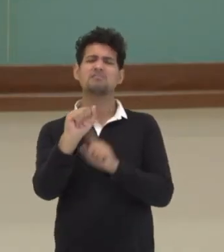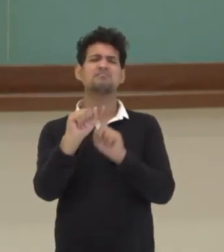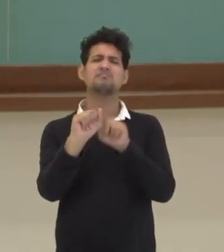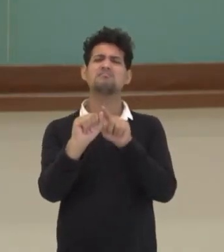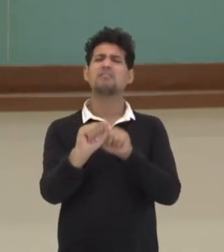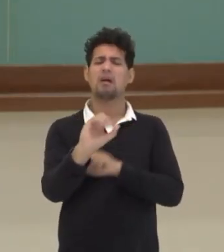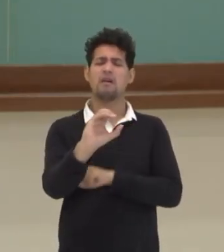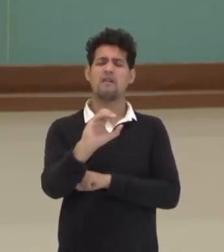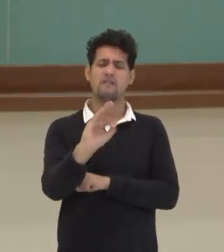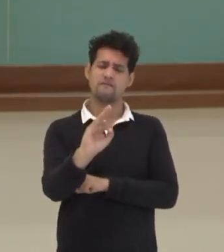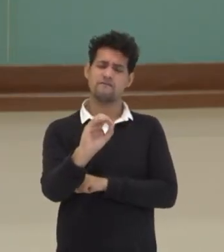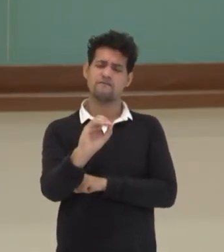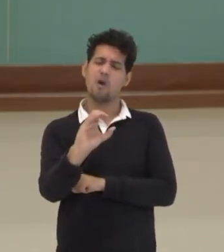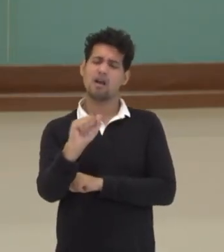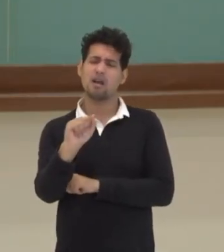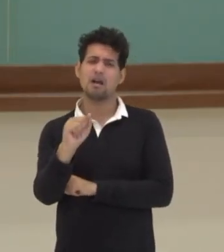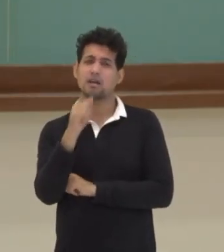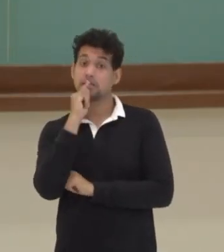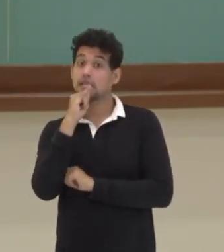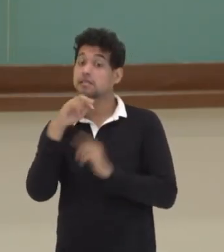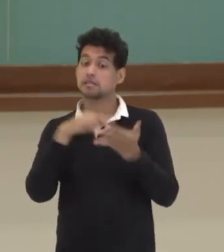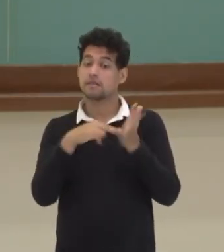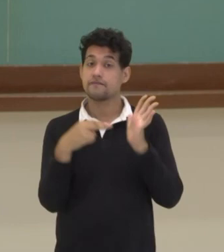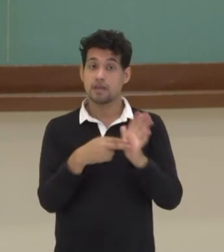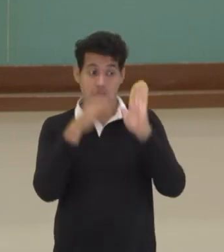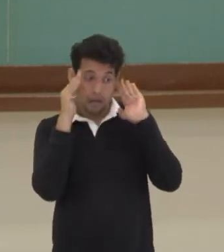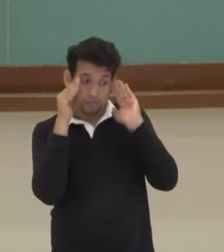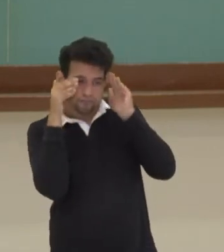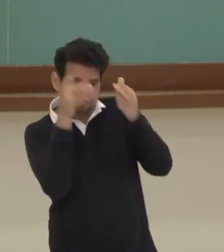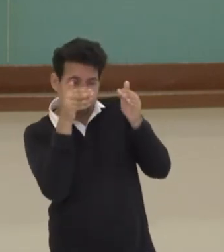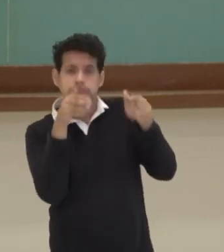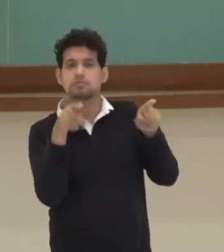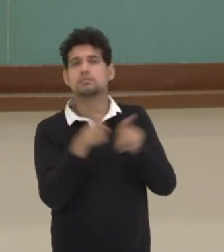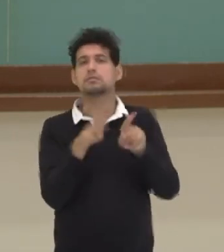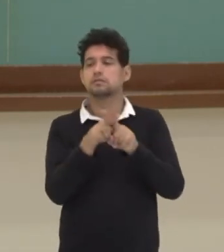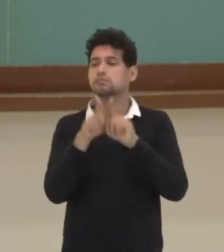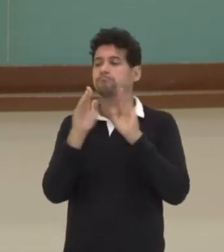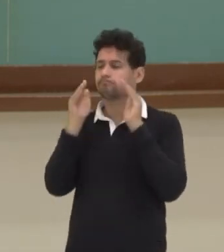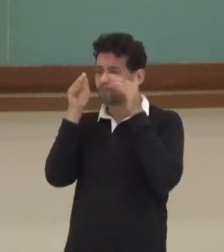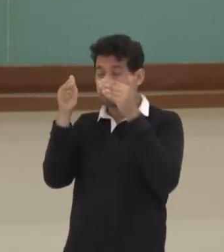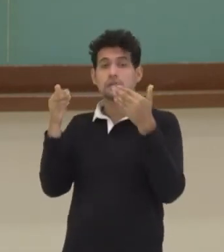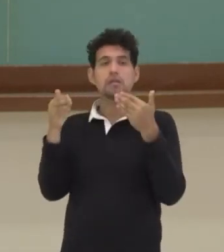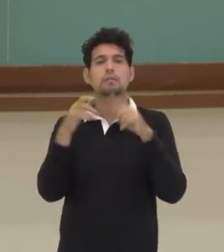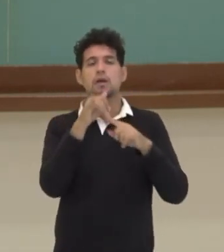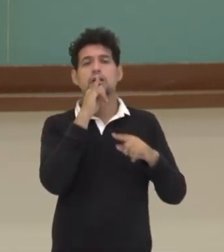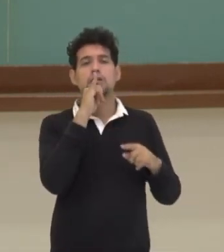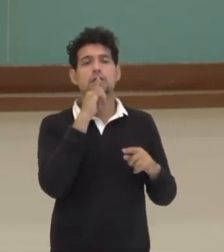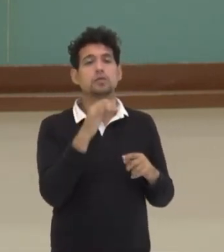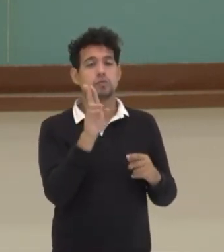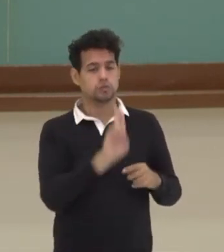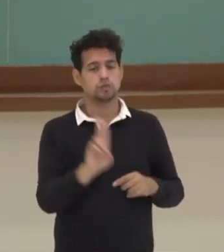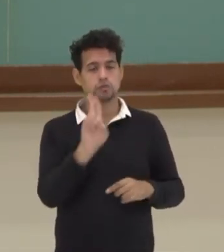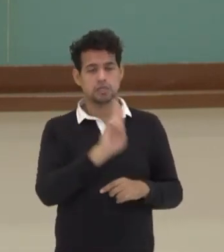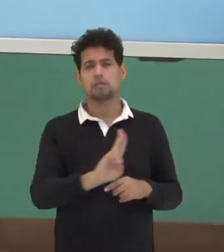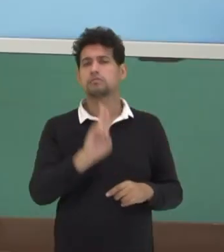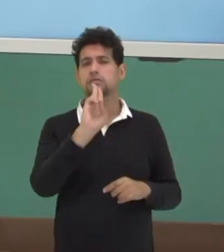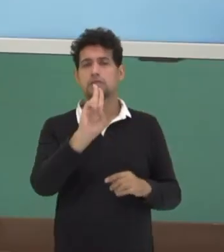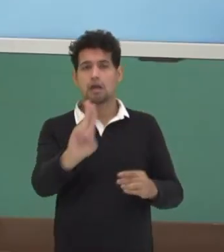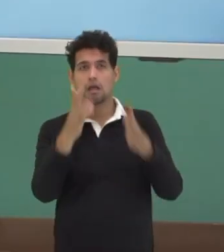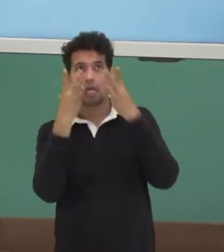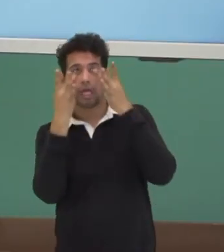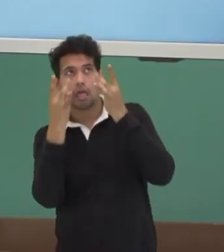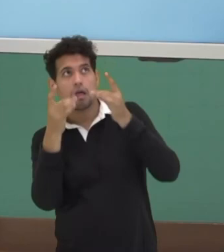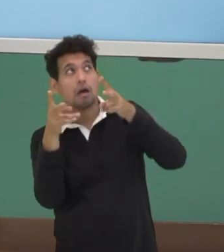palavra foca? No sentido, ó, de estar concentrado, né? Então, direcionado. Então, é um recurso utilizado para atrair